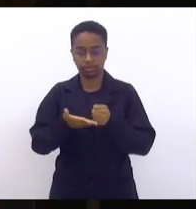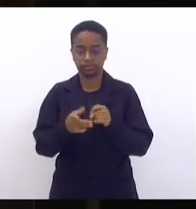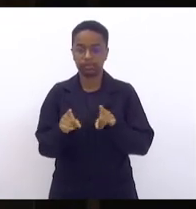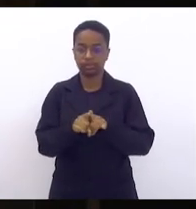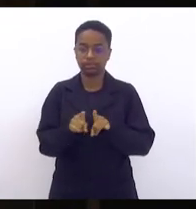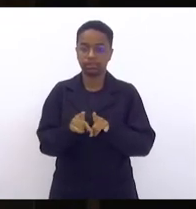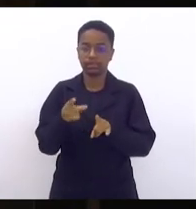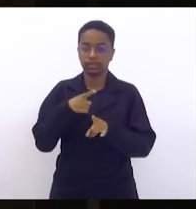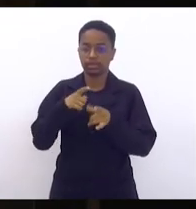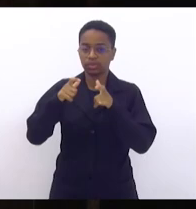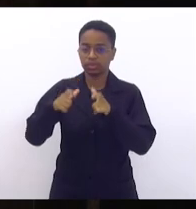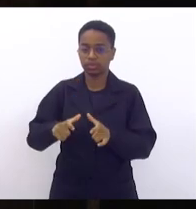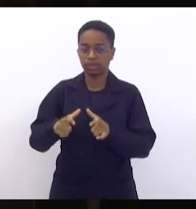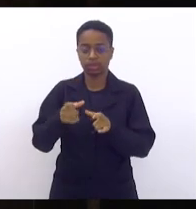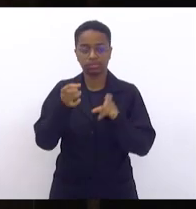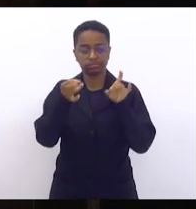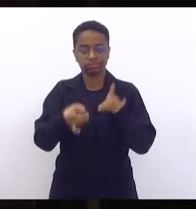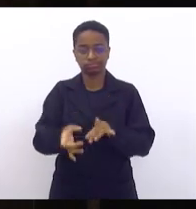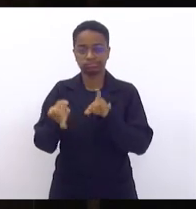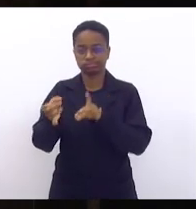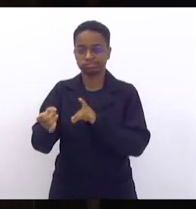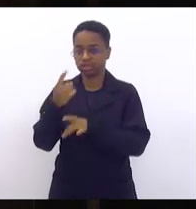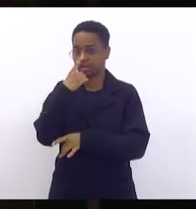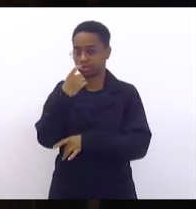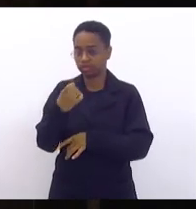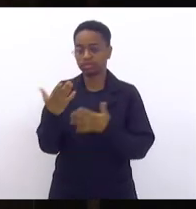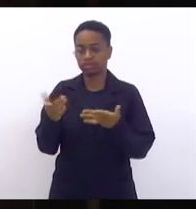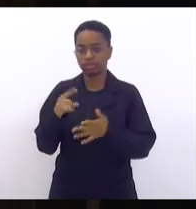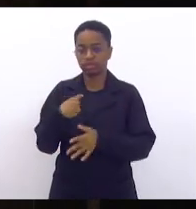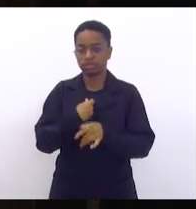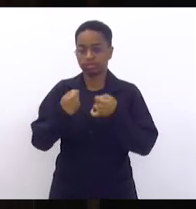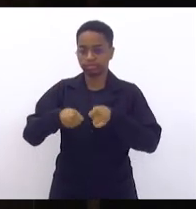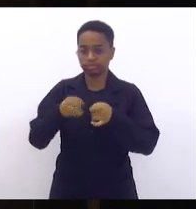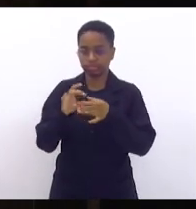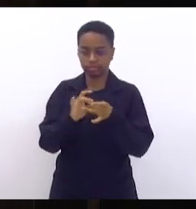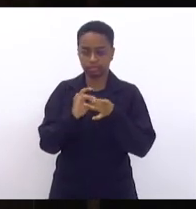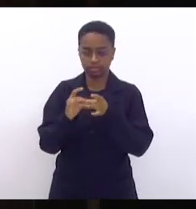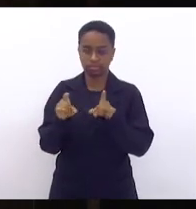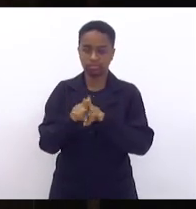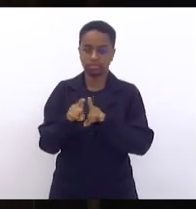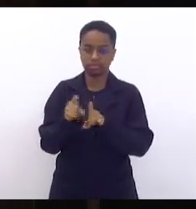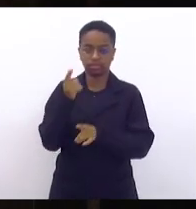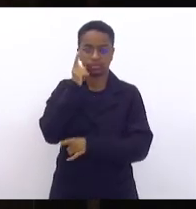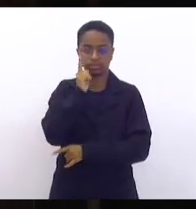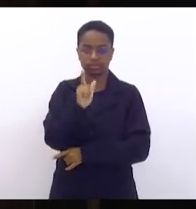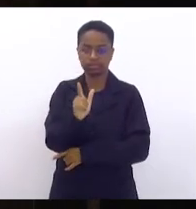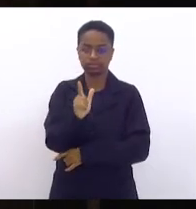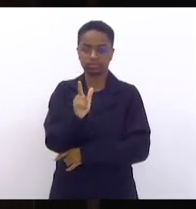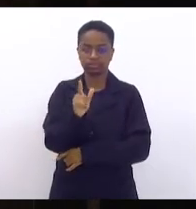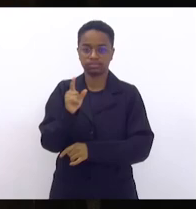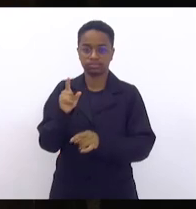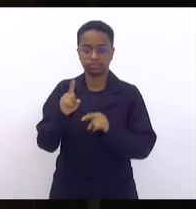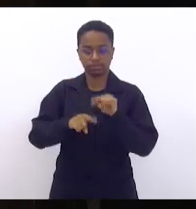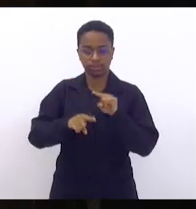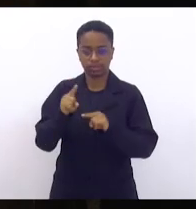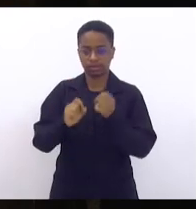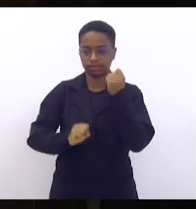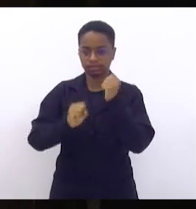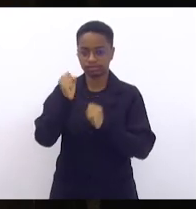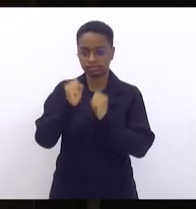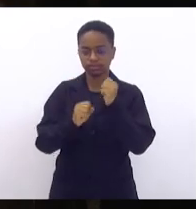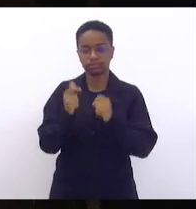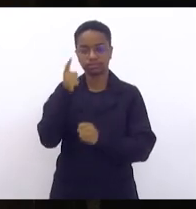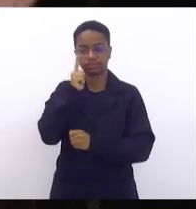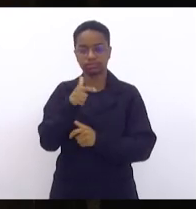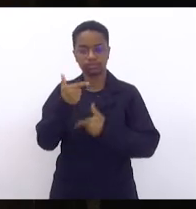a morte que gera muito desses resíduos Então vamos unir força fazer chegar essa matéria-prima até em duas tela indústria gerando